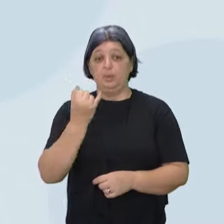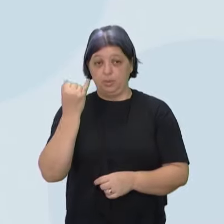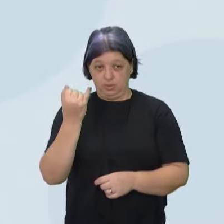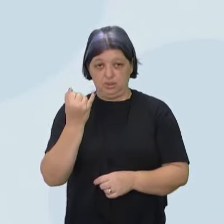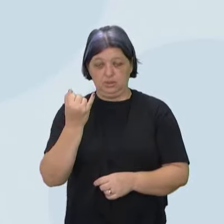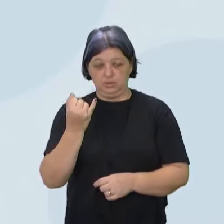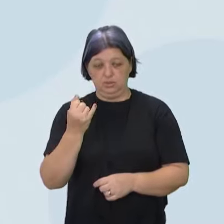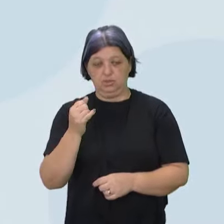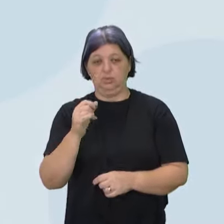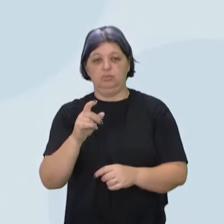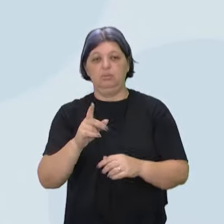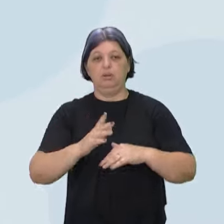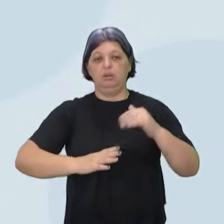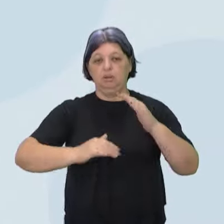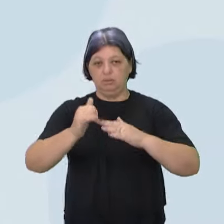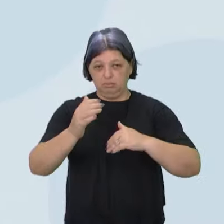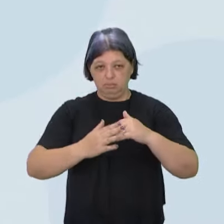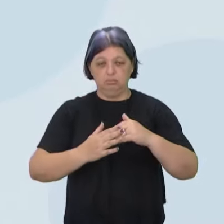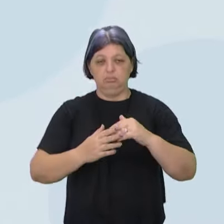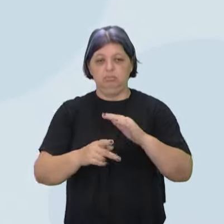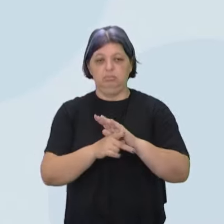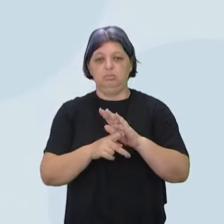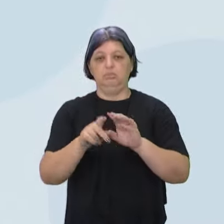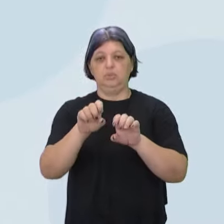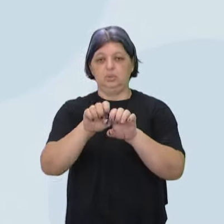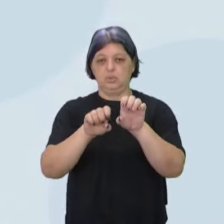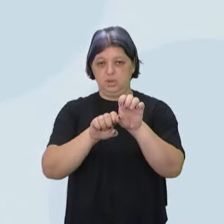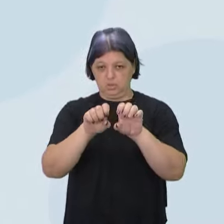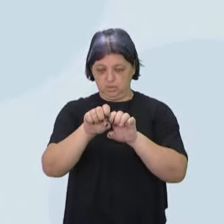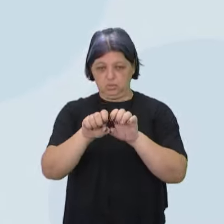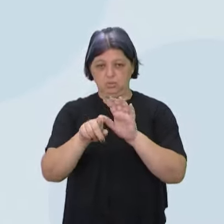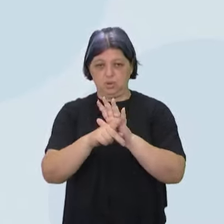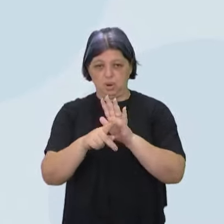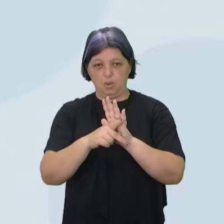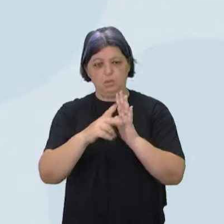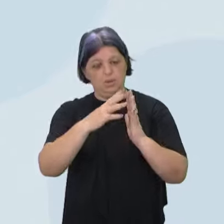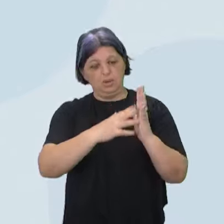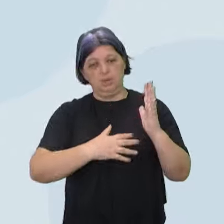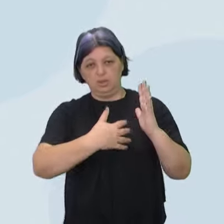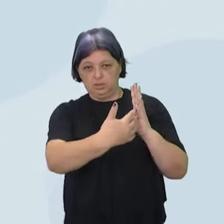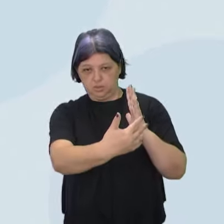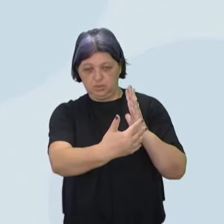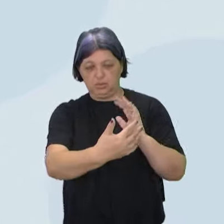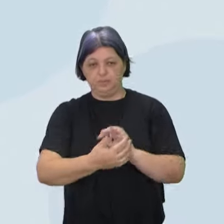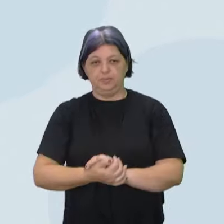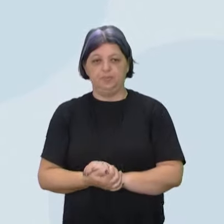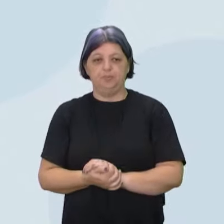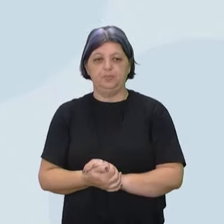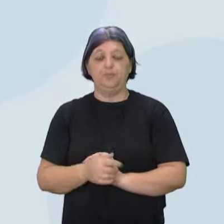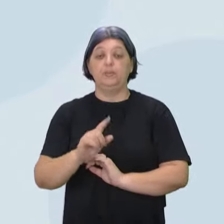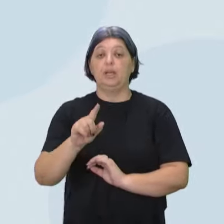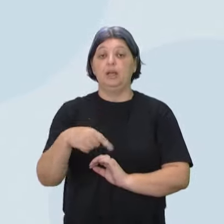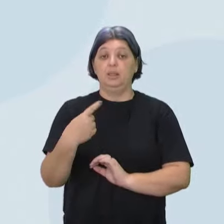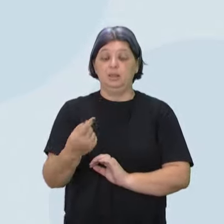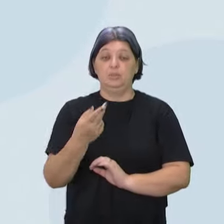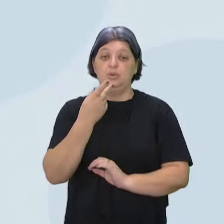aí, estrutura, habilidades e os eixos estruturantes. E depois nós vamos